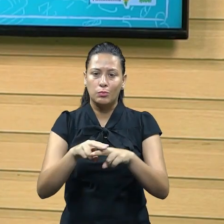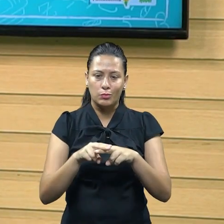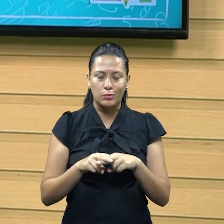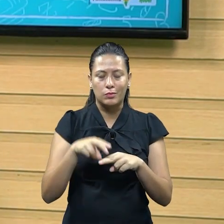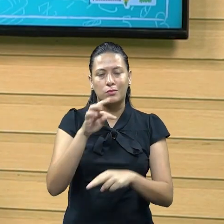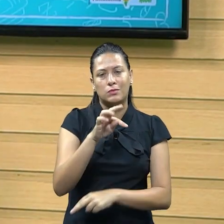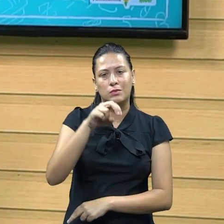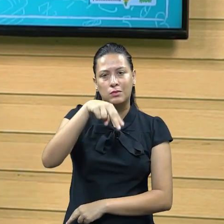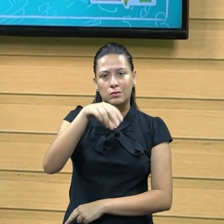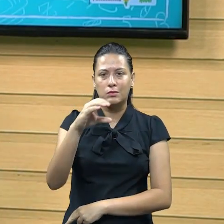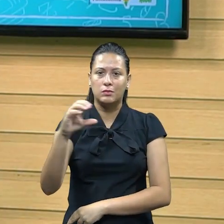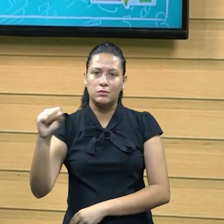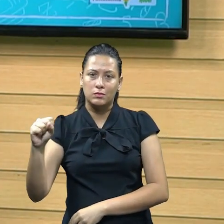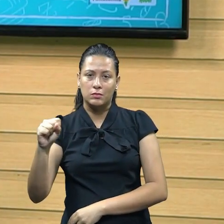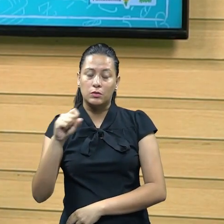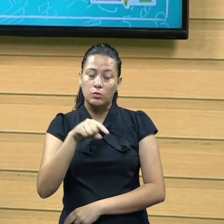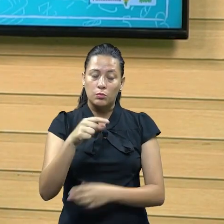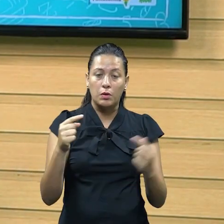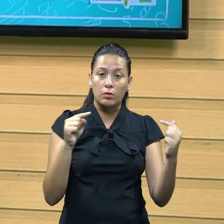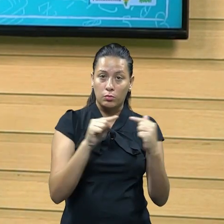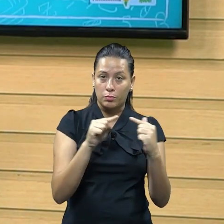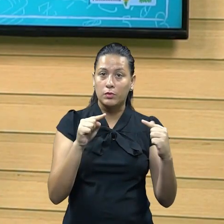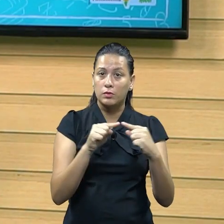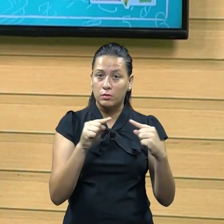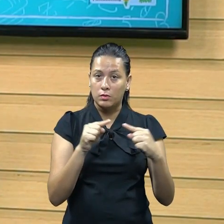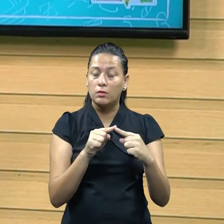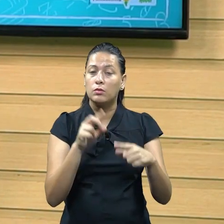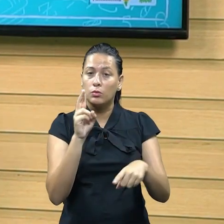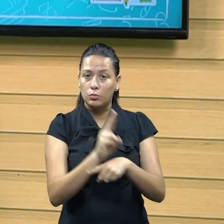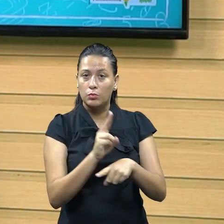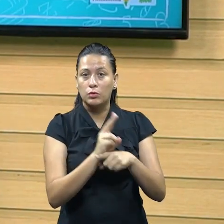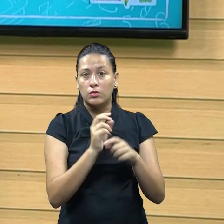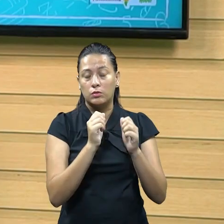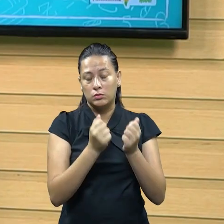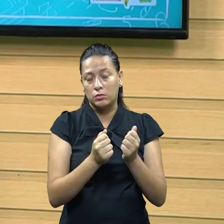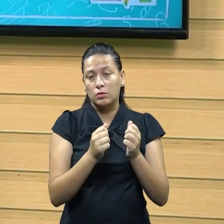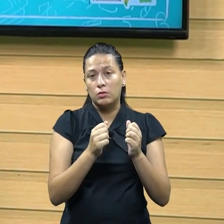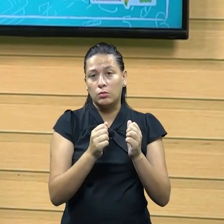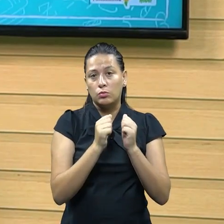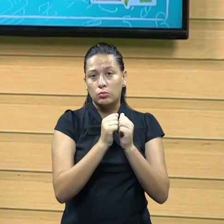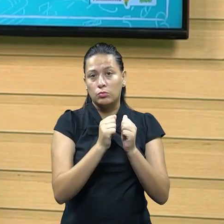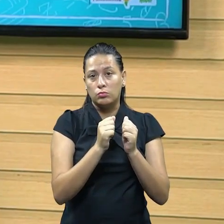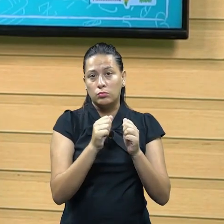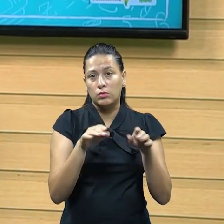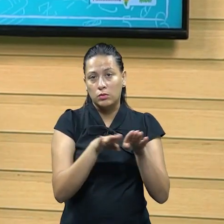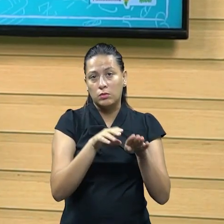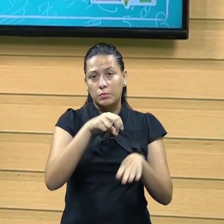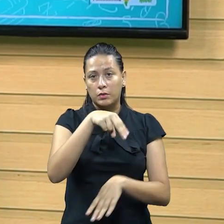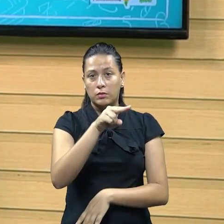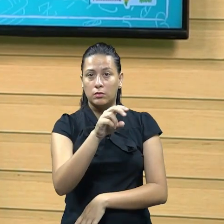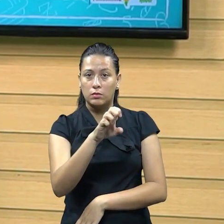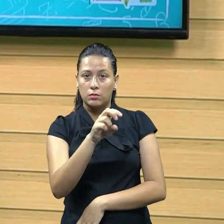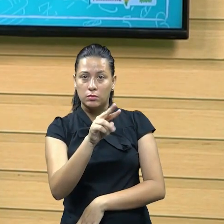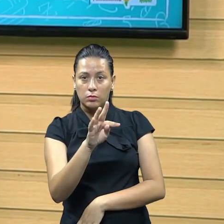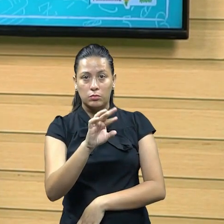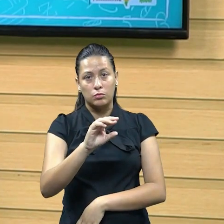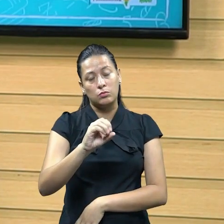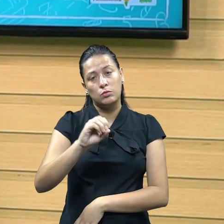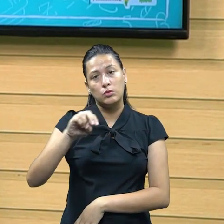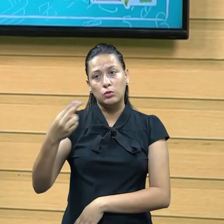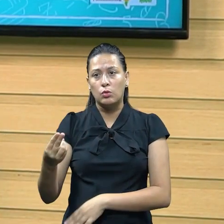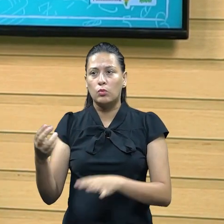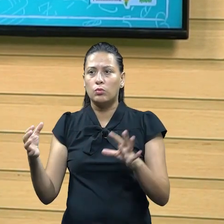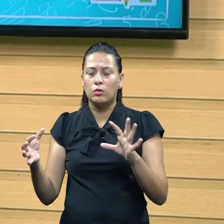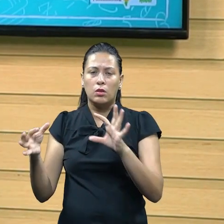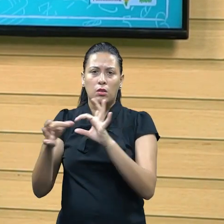TNCS. Parte dele é combinado com proteção e neutro e parte tem essas ligações